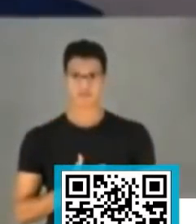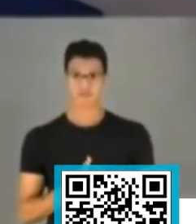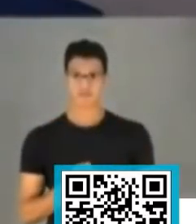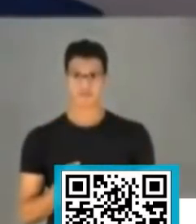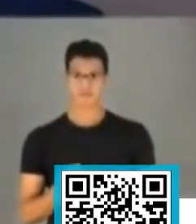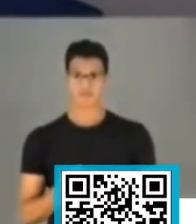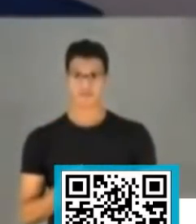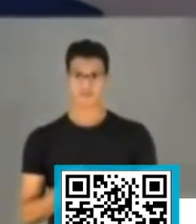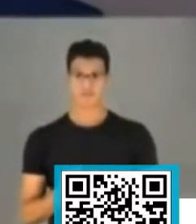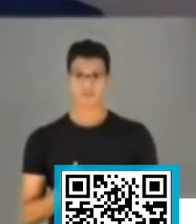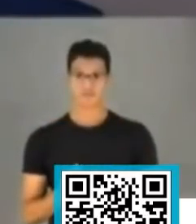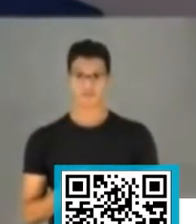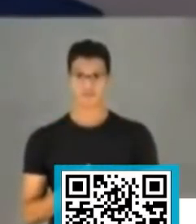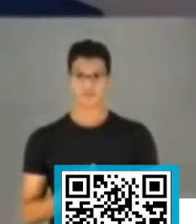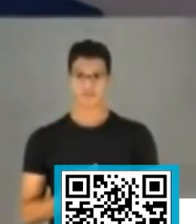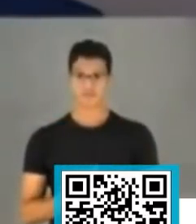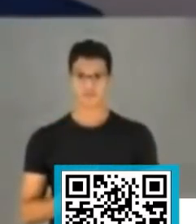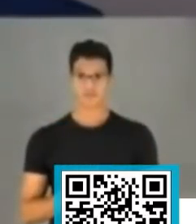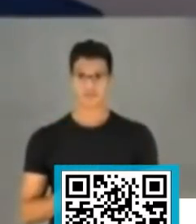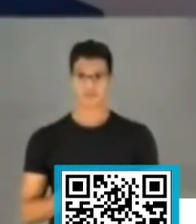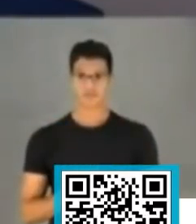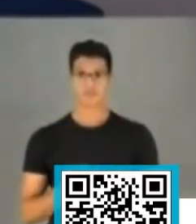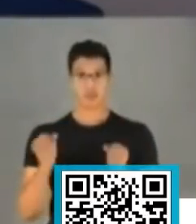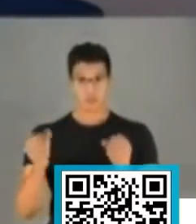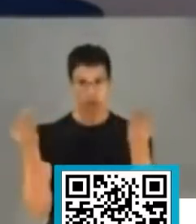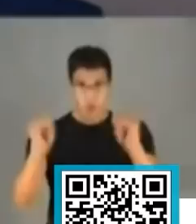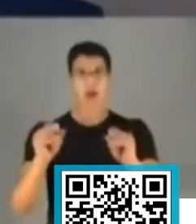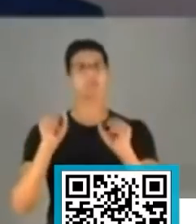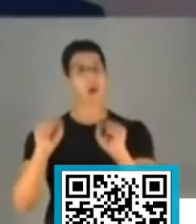posso colocar aqui pode